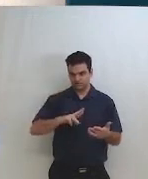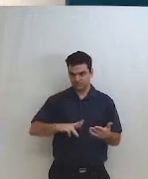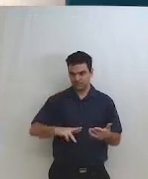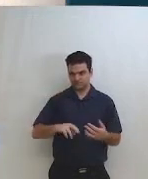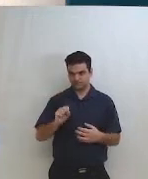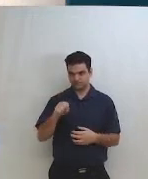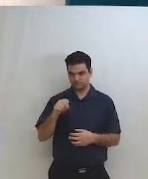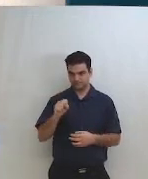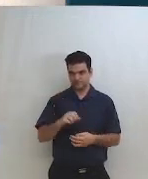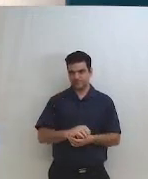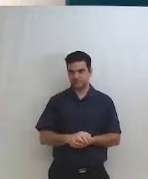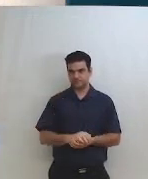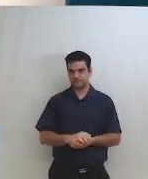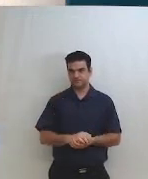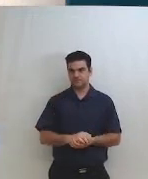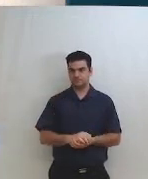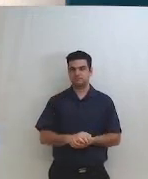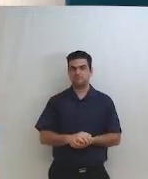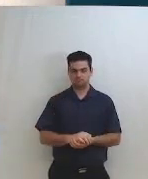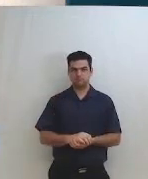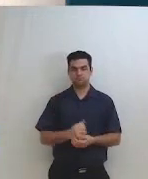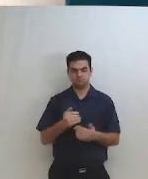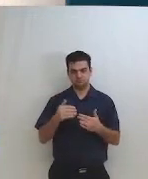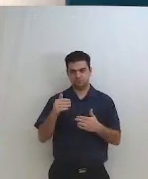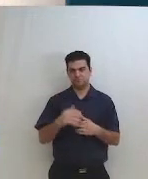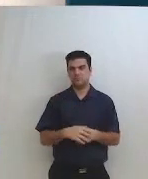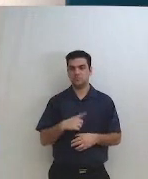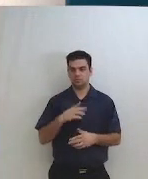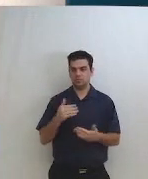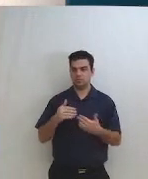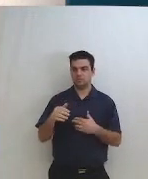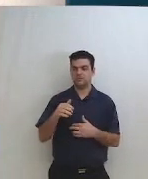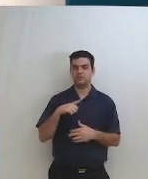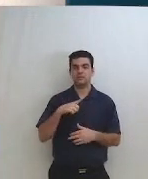sim, presidente. Vossa Excelência tem a palavra pelo prazo regimental.